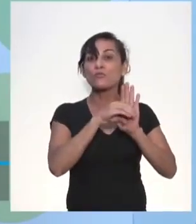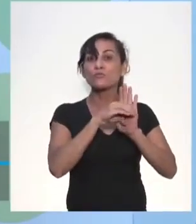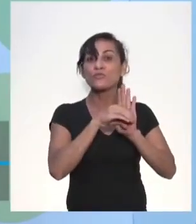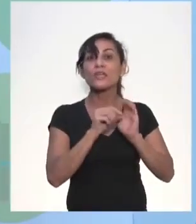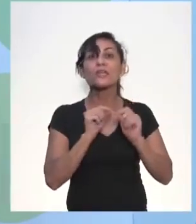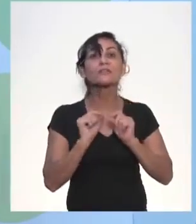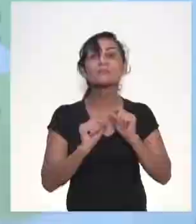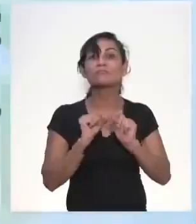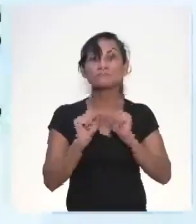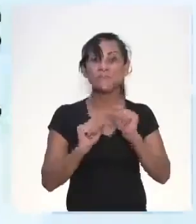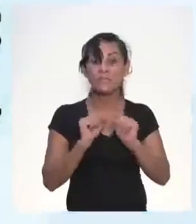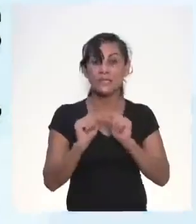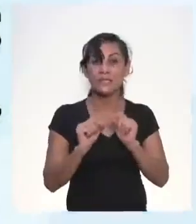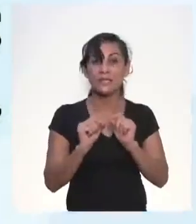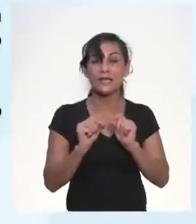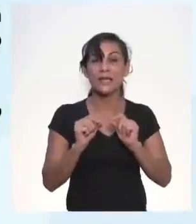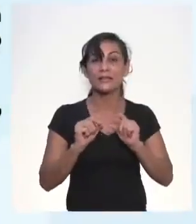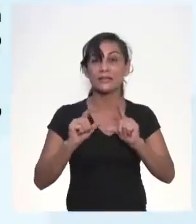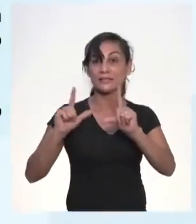tela...